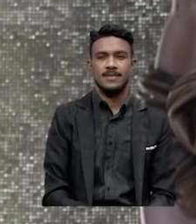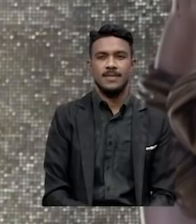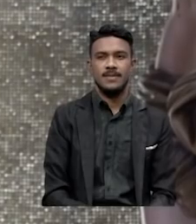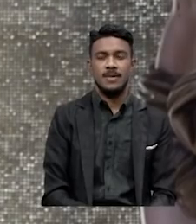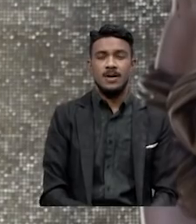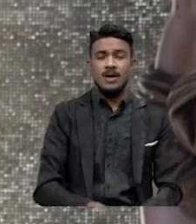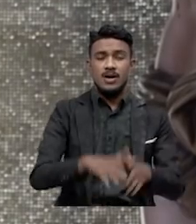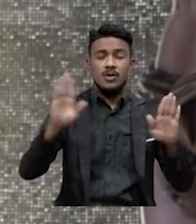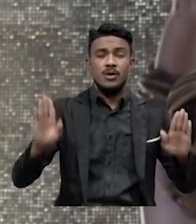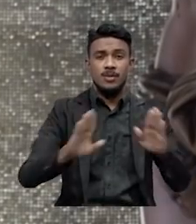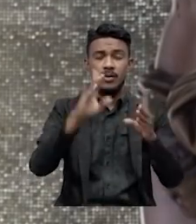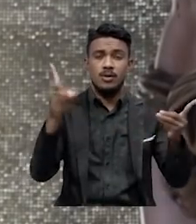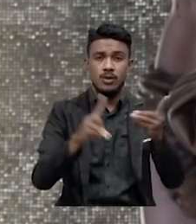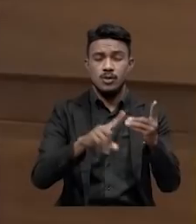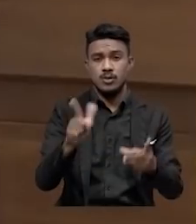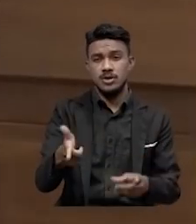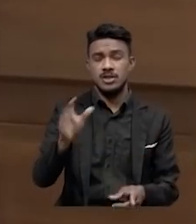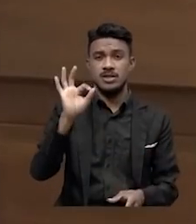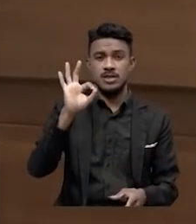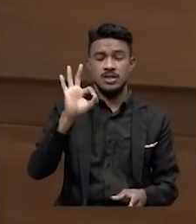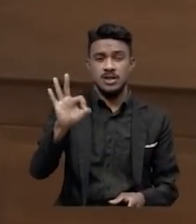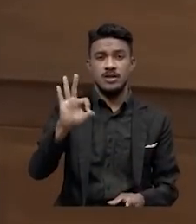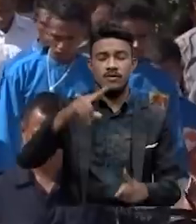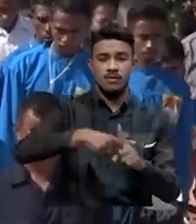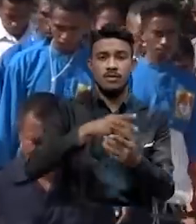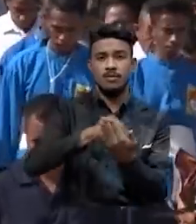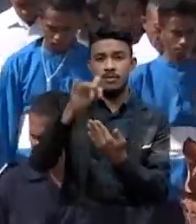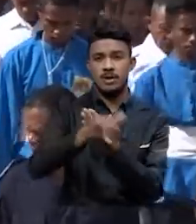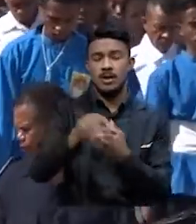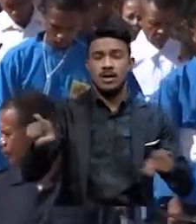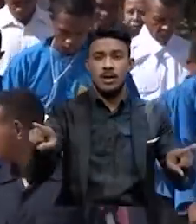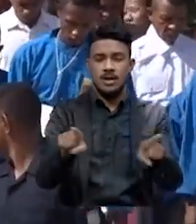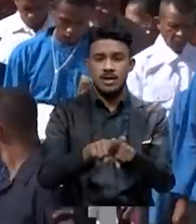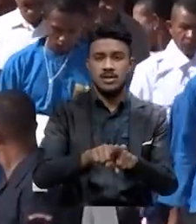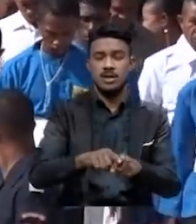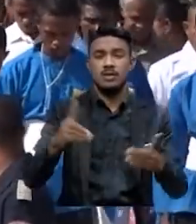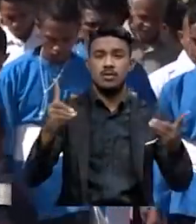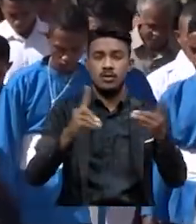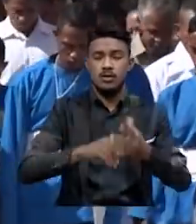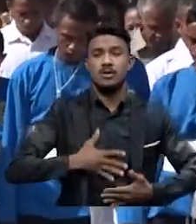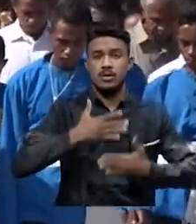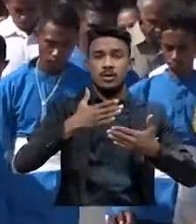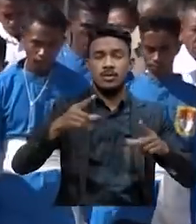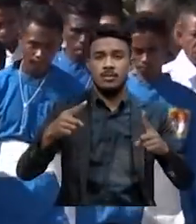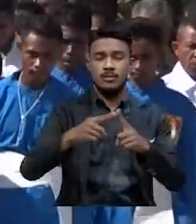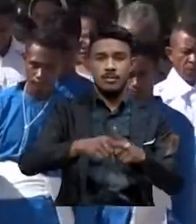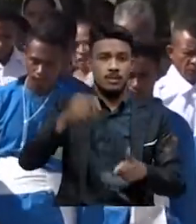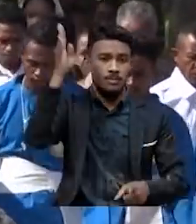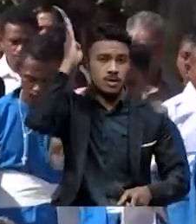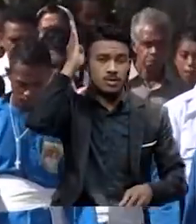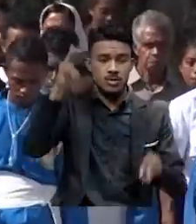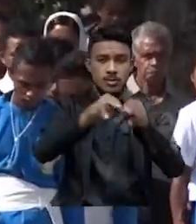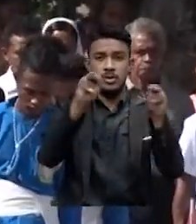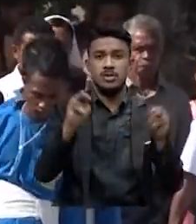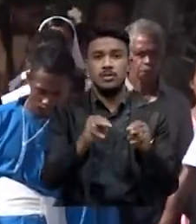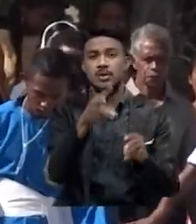Domingo lorong ruanulu resinsia fulan Mayu tinang ne hanesang lorong syokante ida ba arsebispu arkediosese